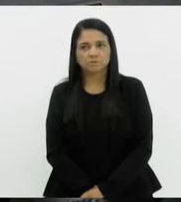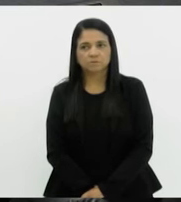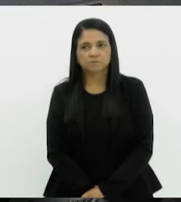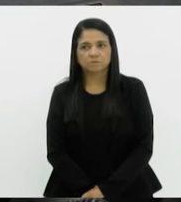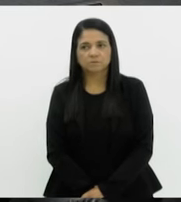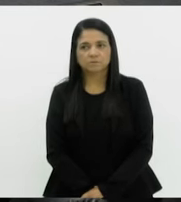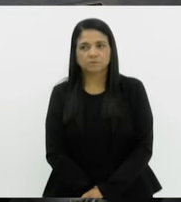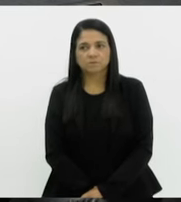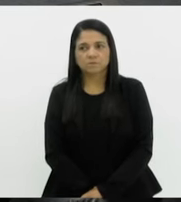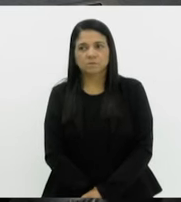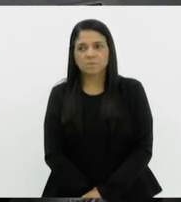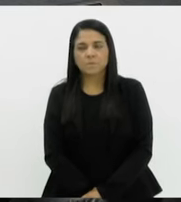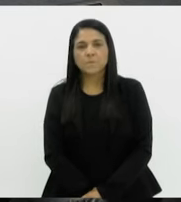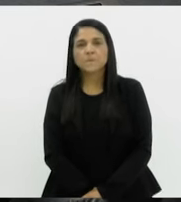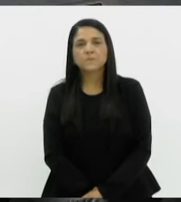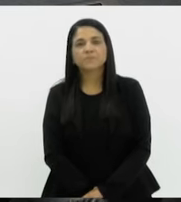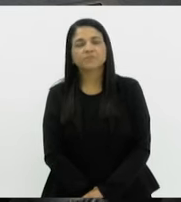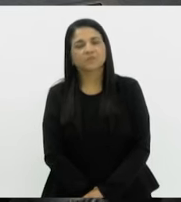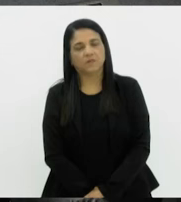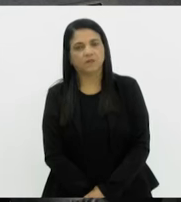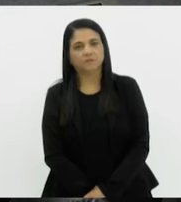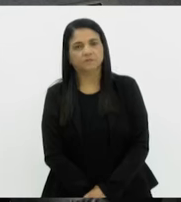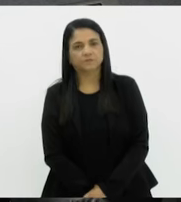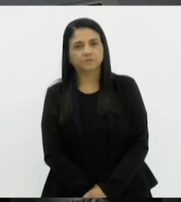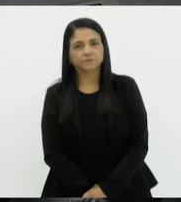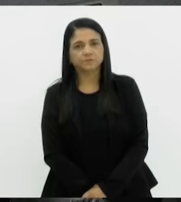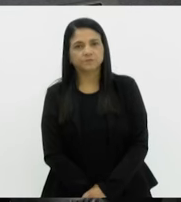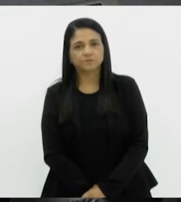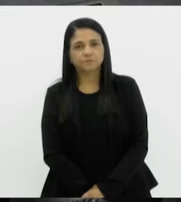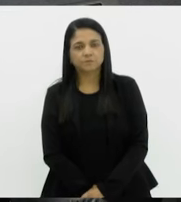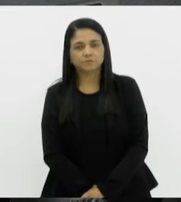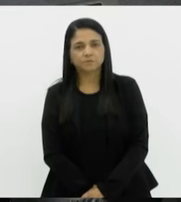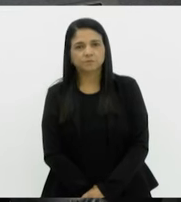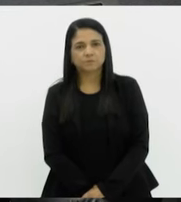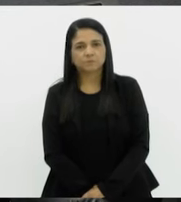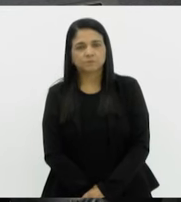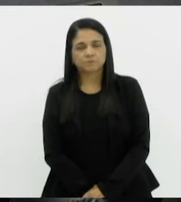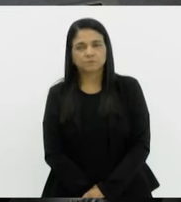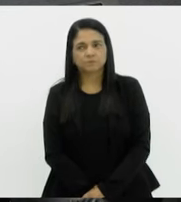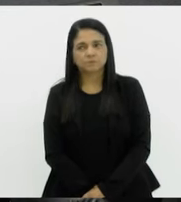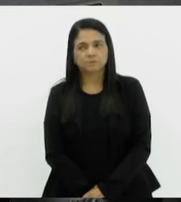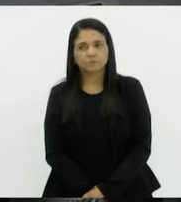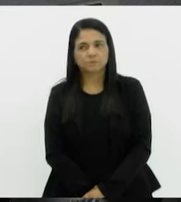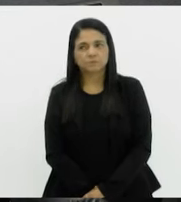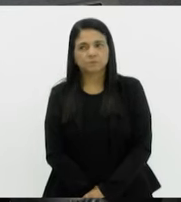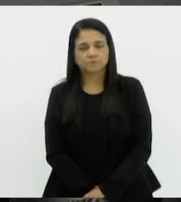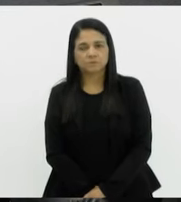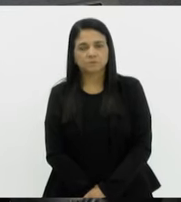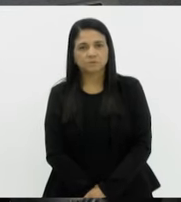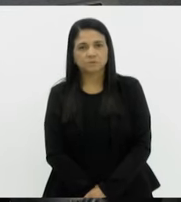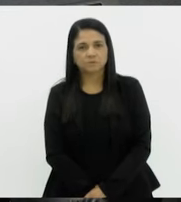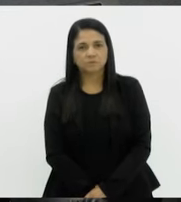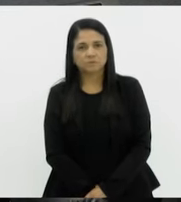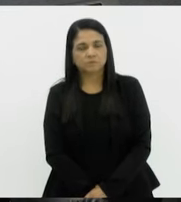frente. Quer impedir que policiais façam e exerçam o seu